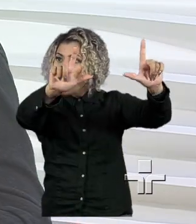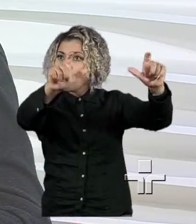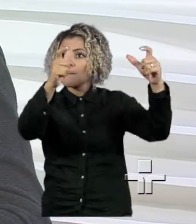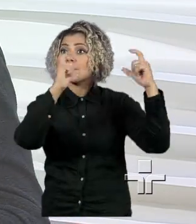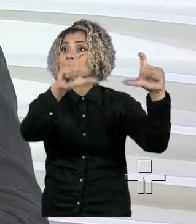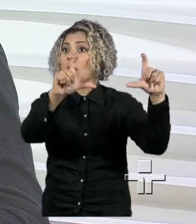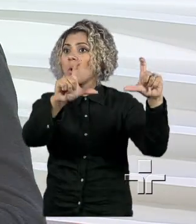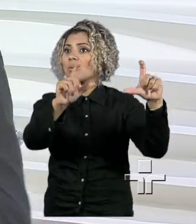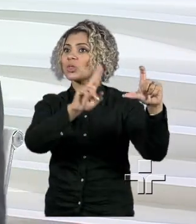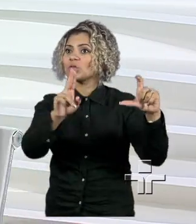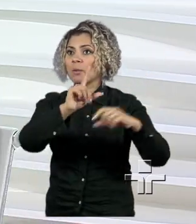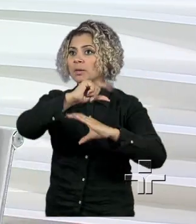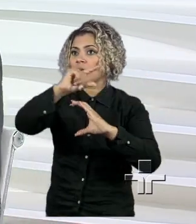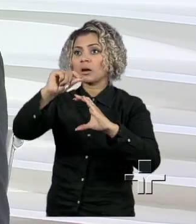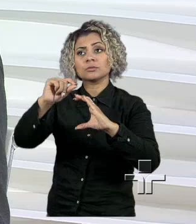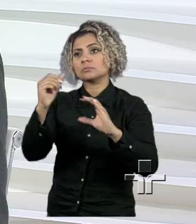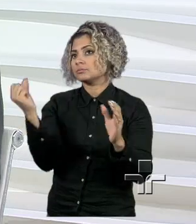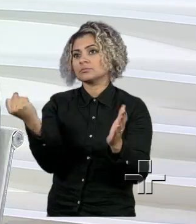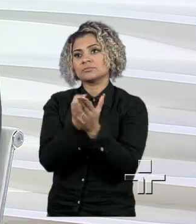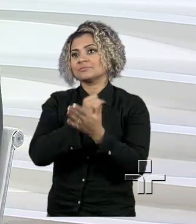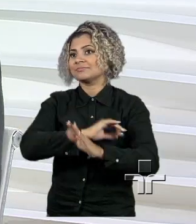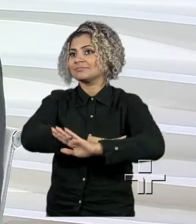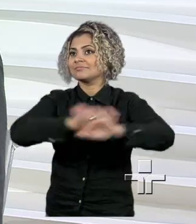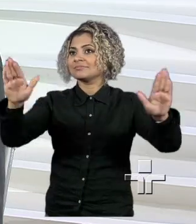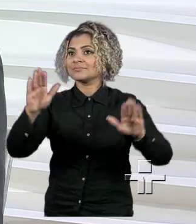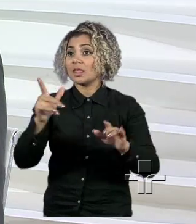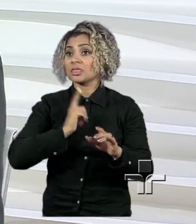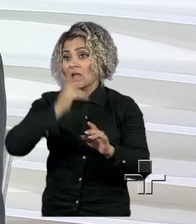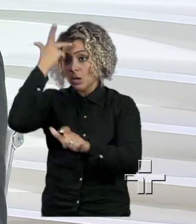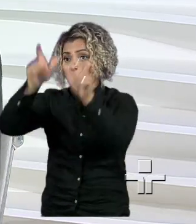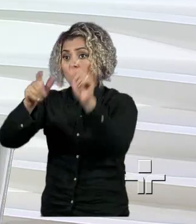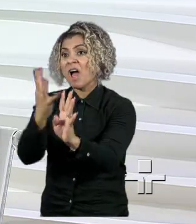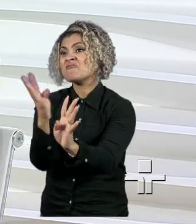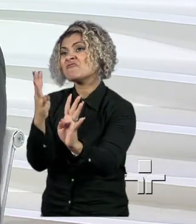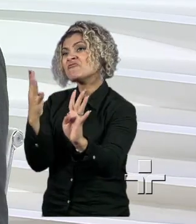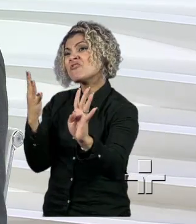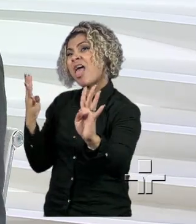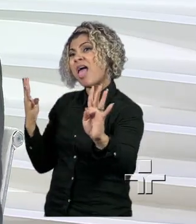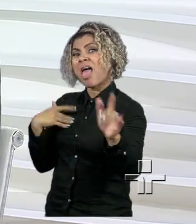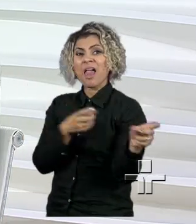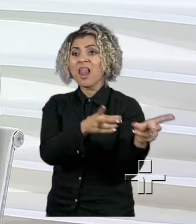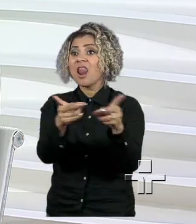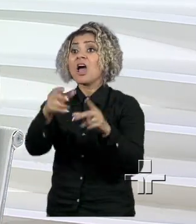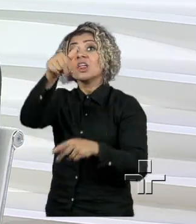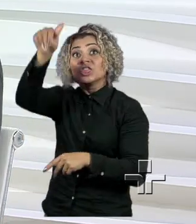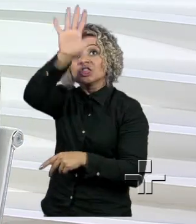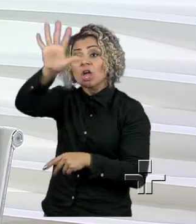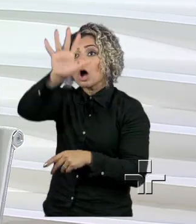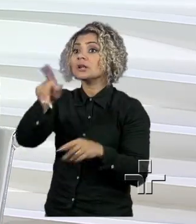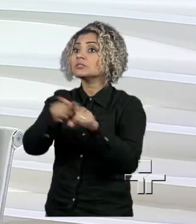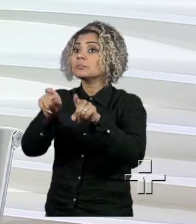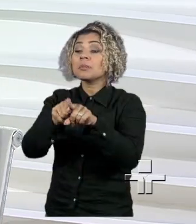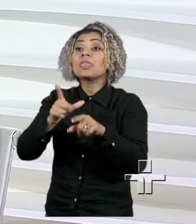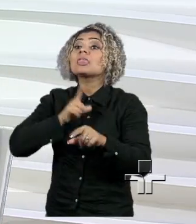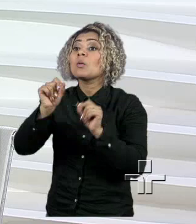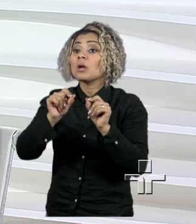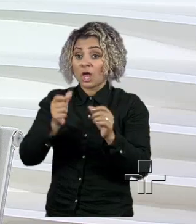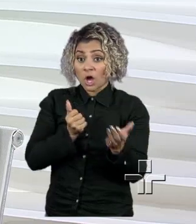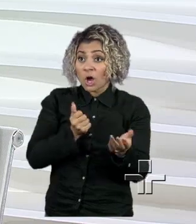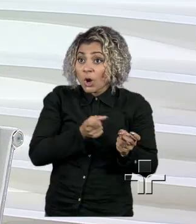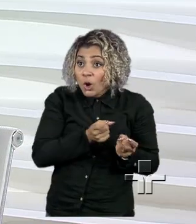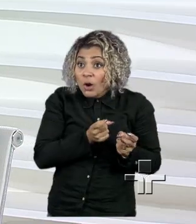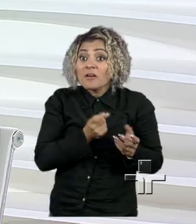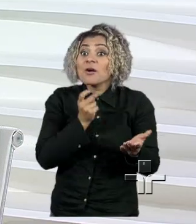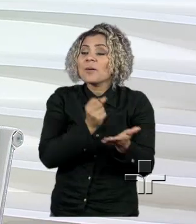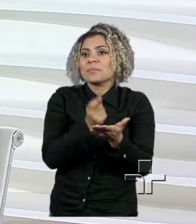você coloca Cacau Show, tem lugares no Brasil que faz fila, que principalmente no Norte e Nordeste, que o franqueado compra um caminhão